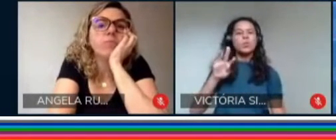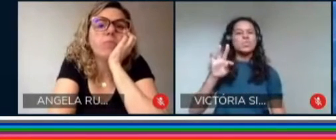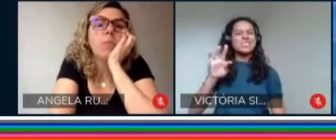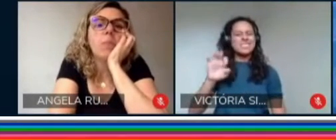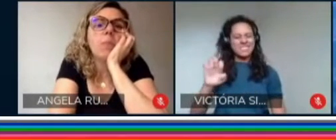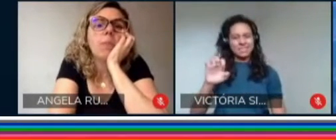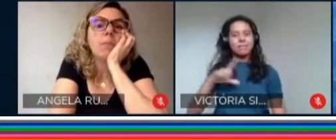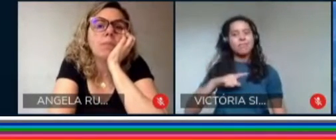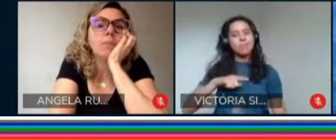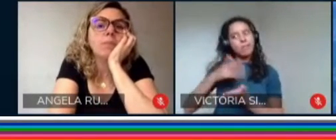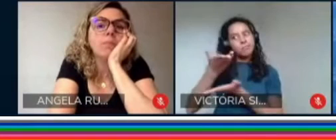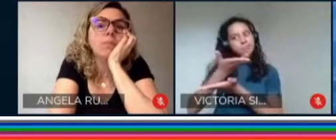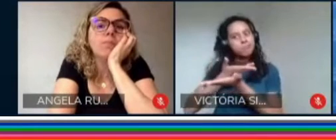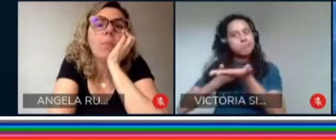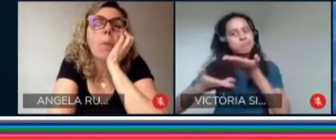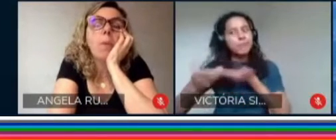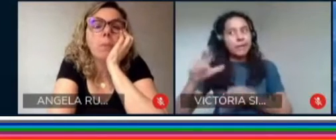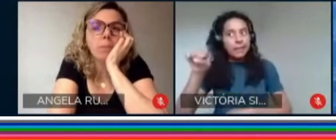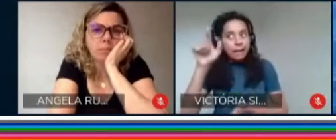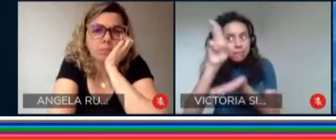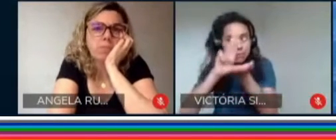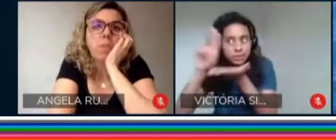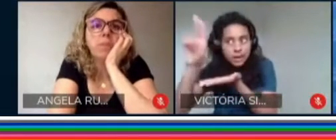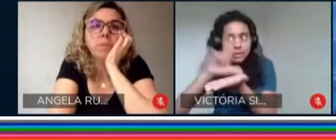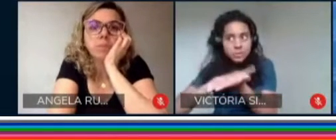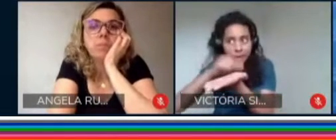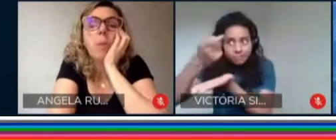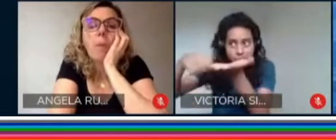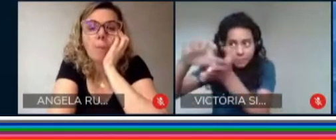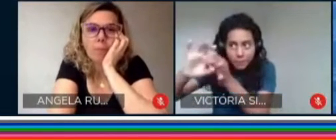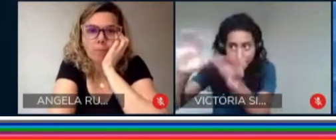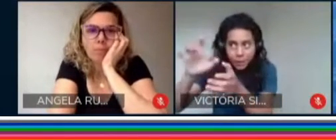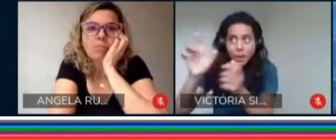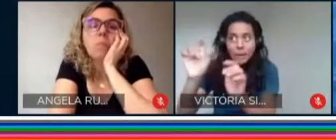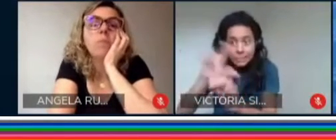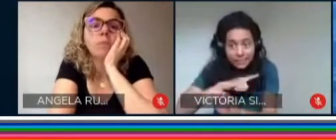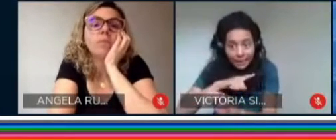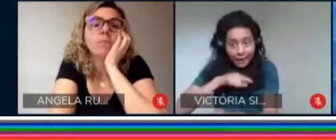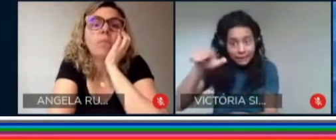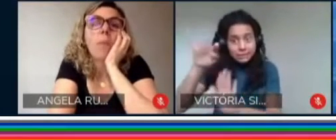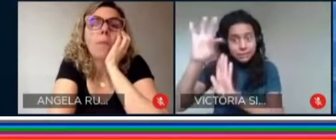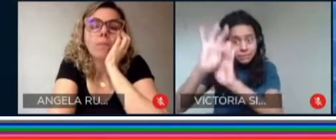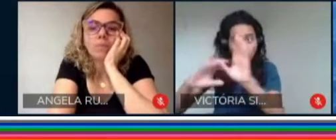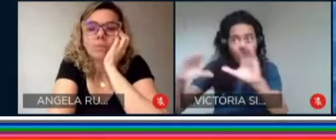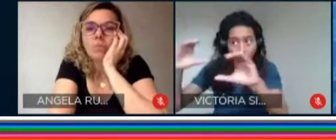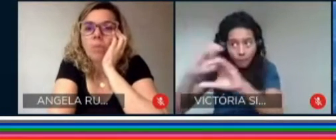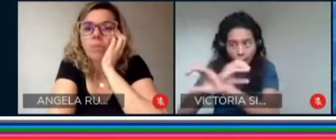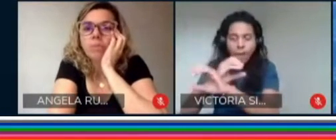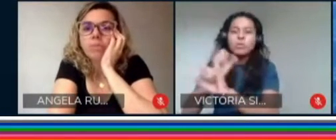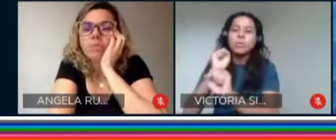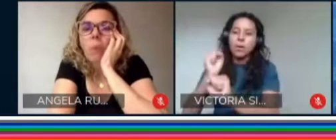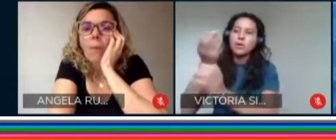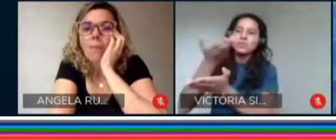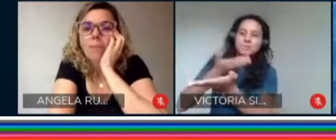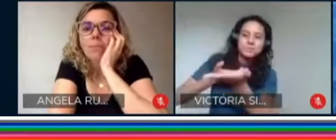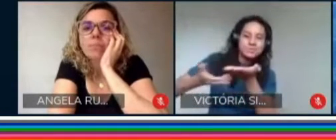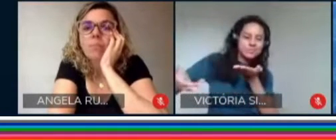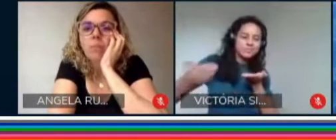a solicitação para uma instituição que tenha disponível em seu acervo. E o cadeadinho totalmente